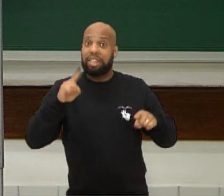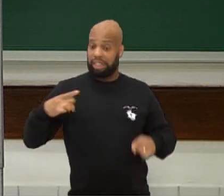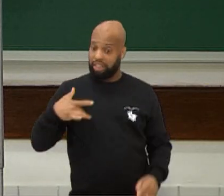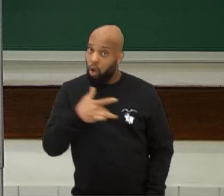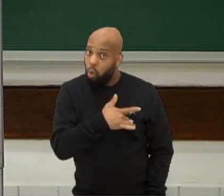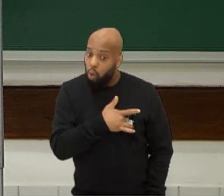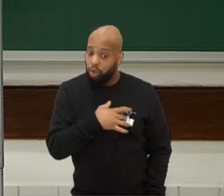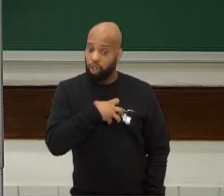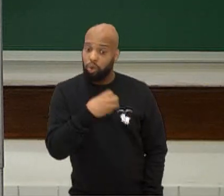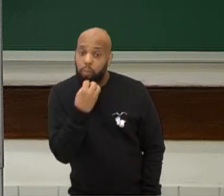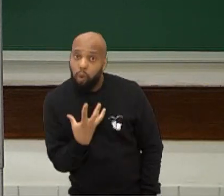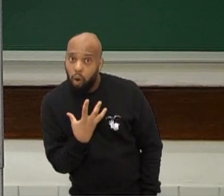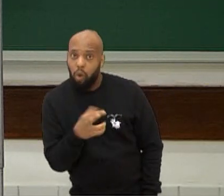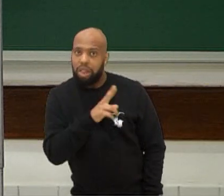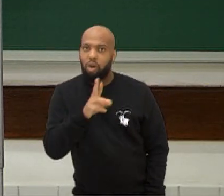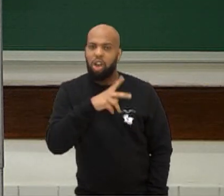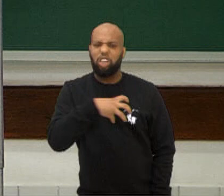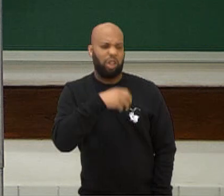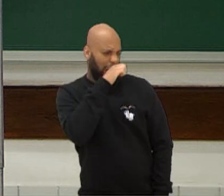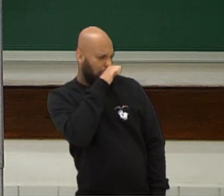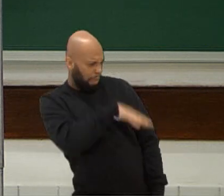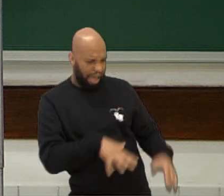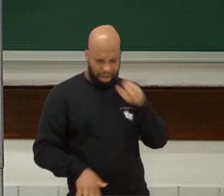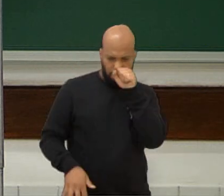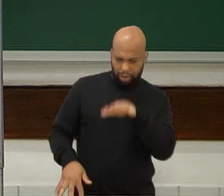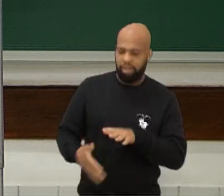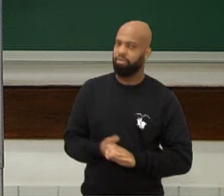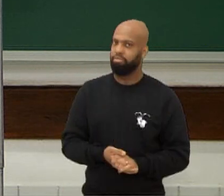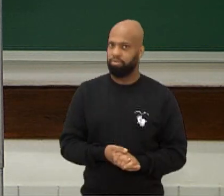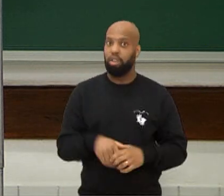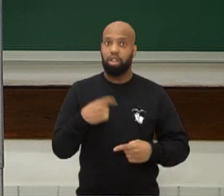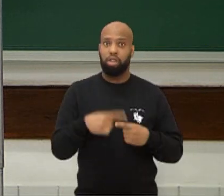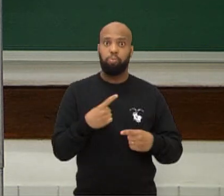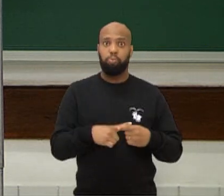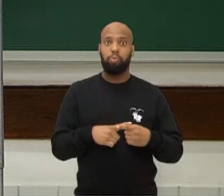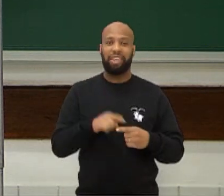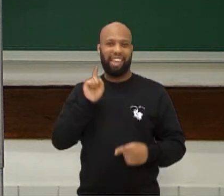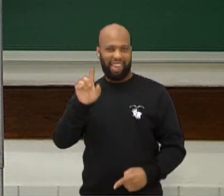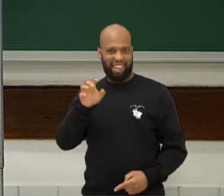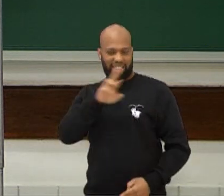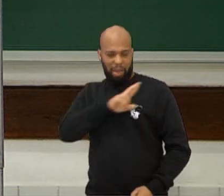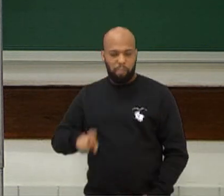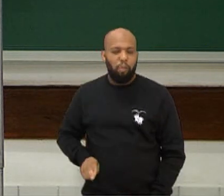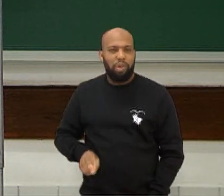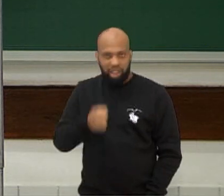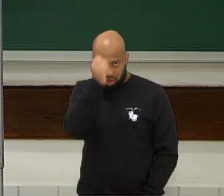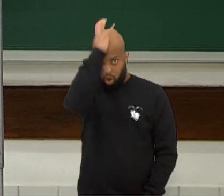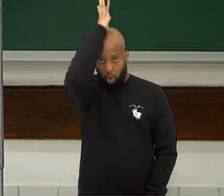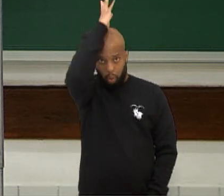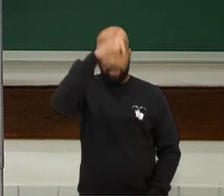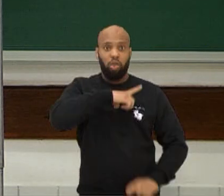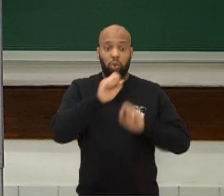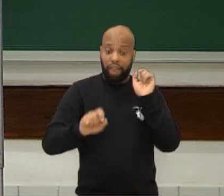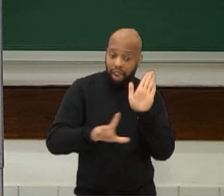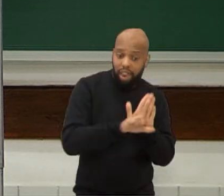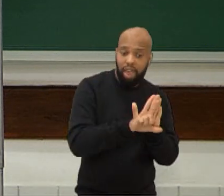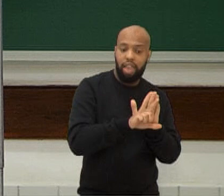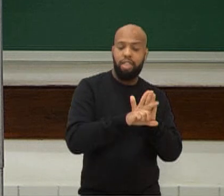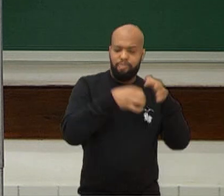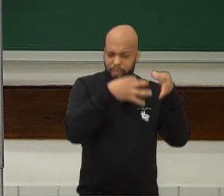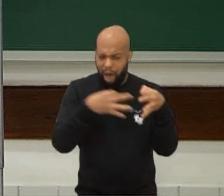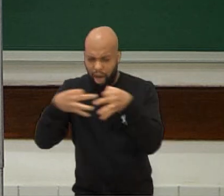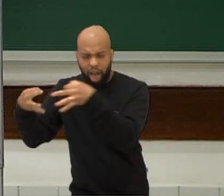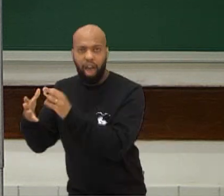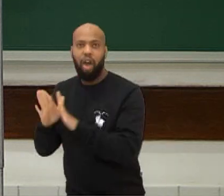bárbaro. A República Romana é marcada pela ordem, é marcada pela lei. Então a barbárie, o